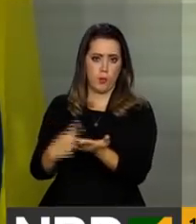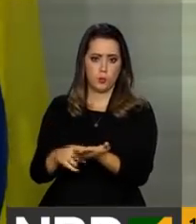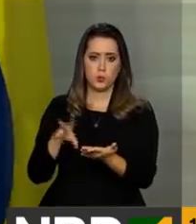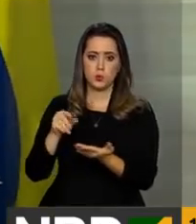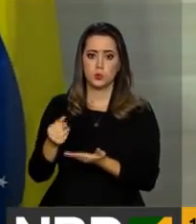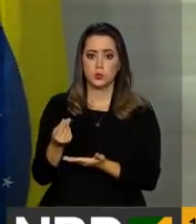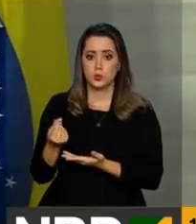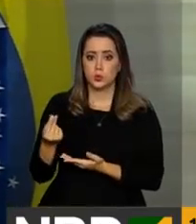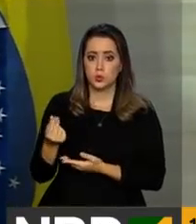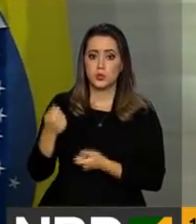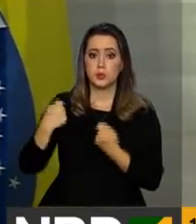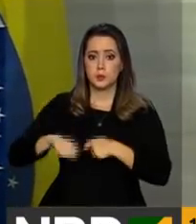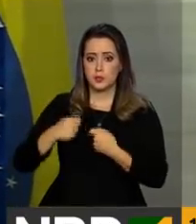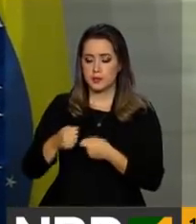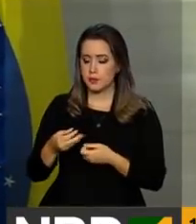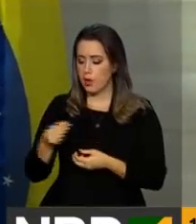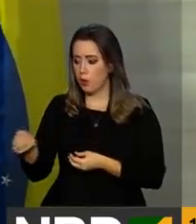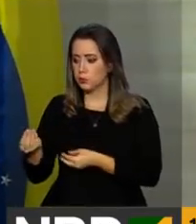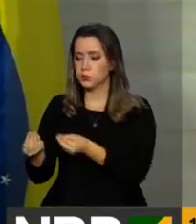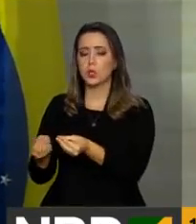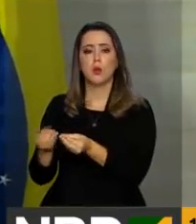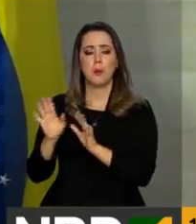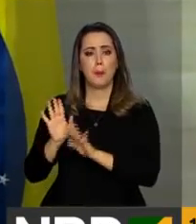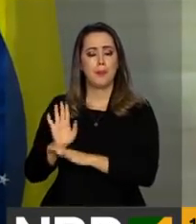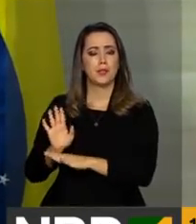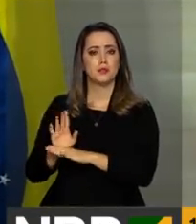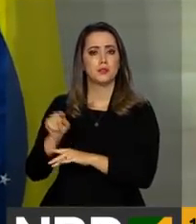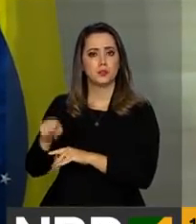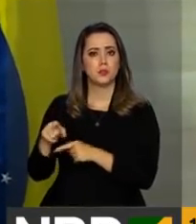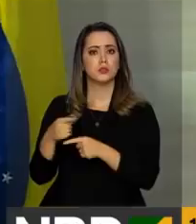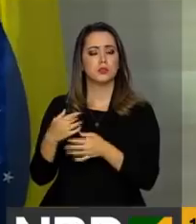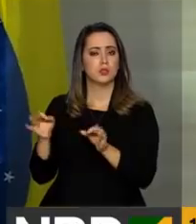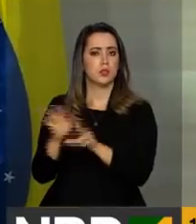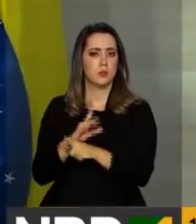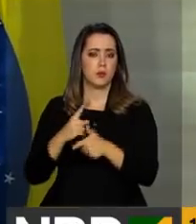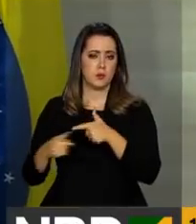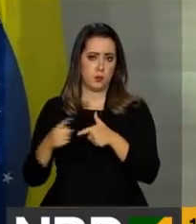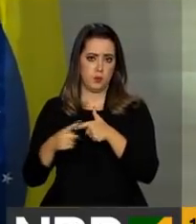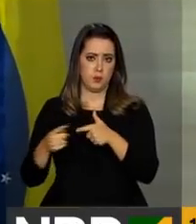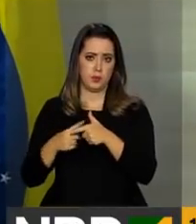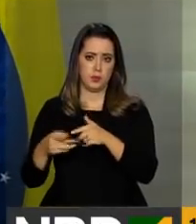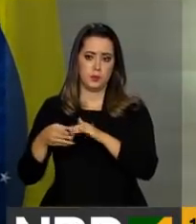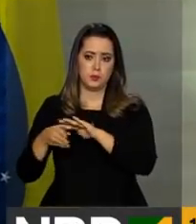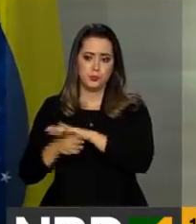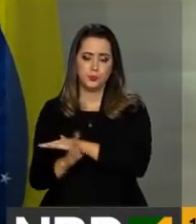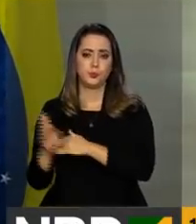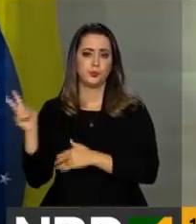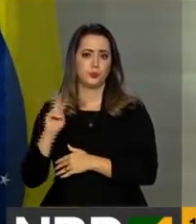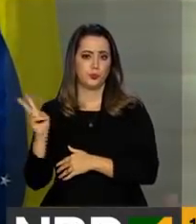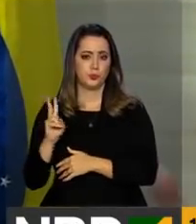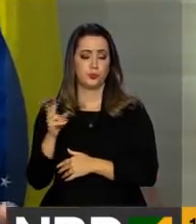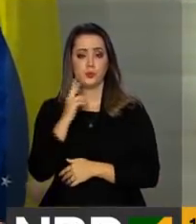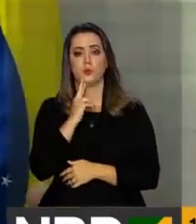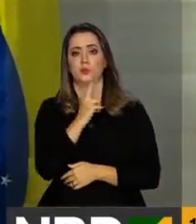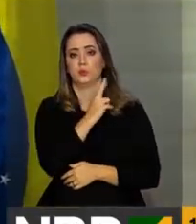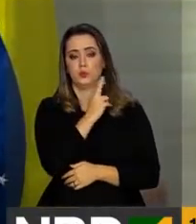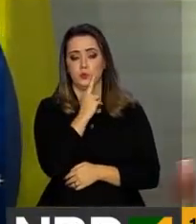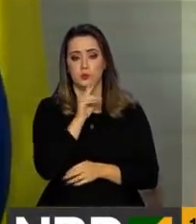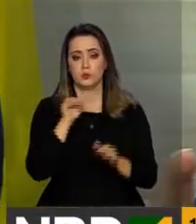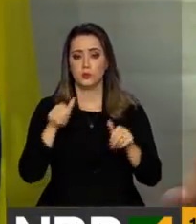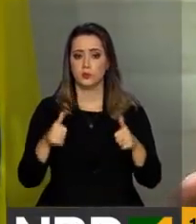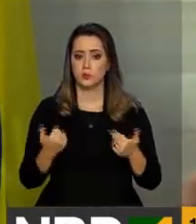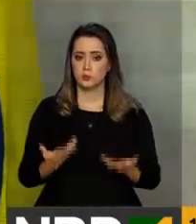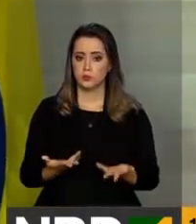os recursos necessários para solucionar essa questão dos venezuelanos em Roraima, né?